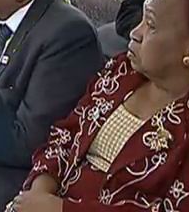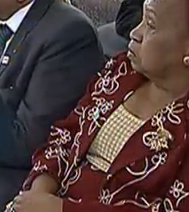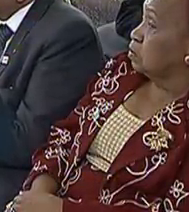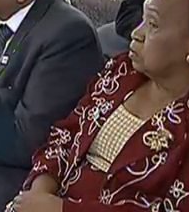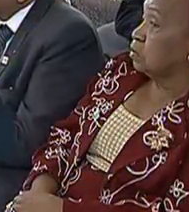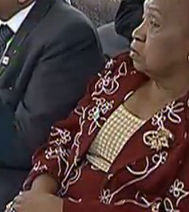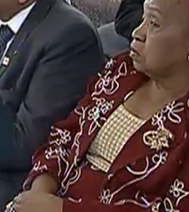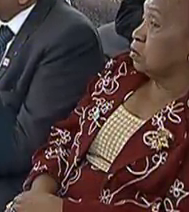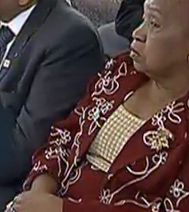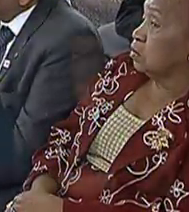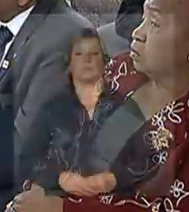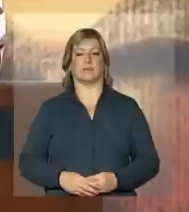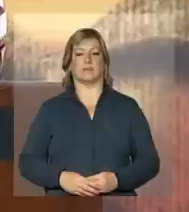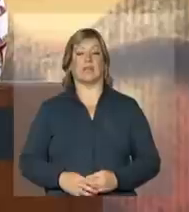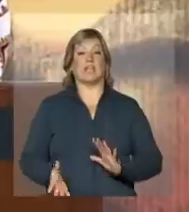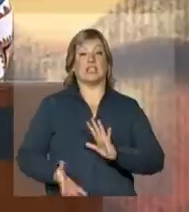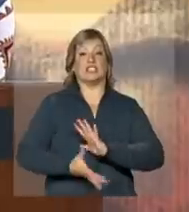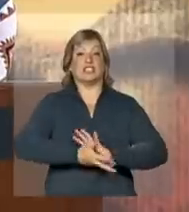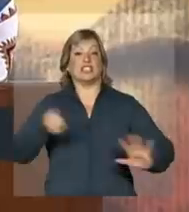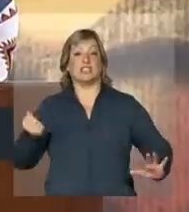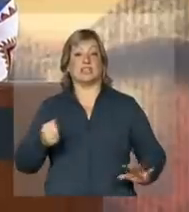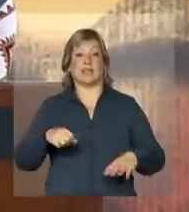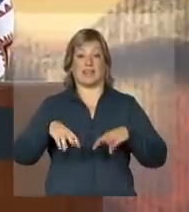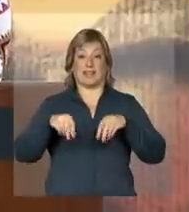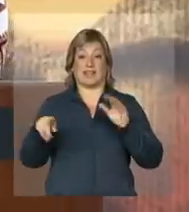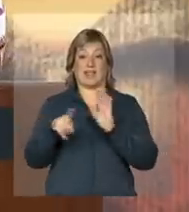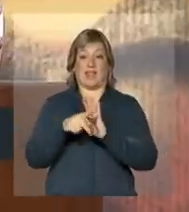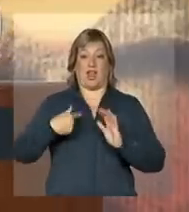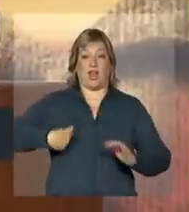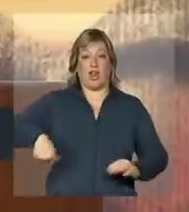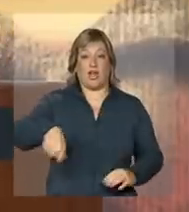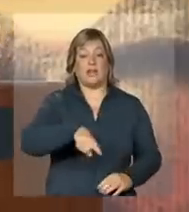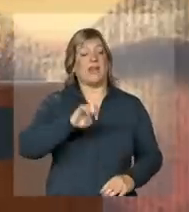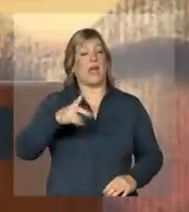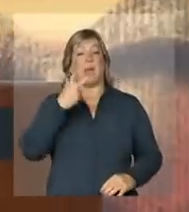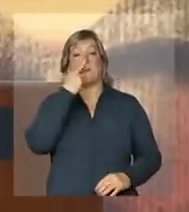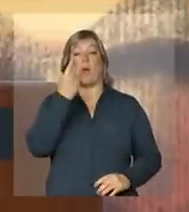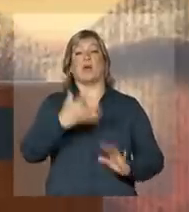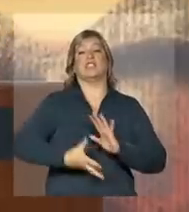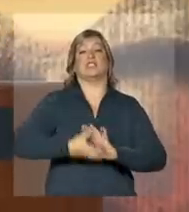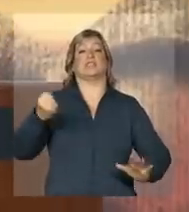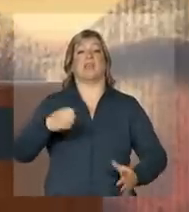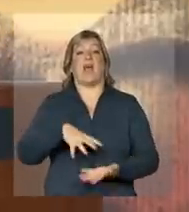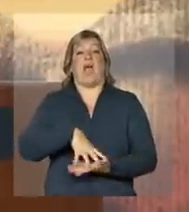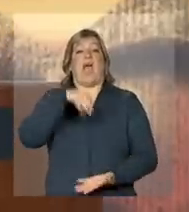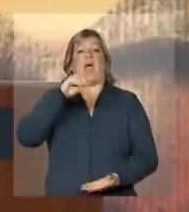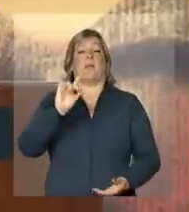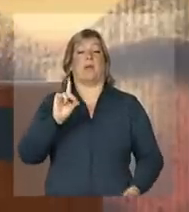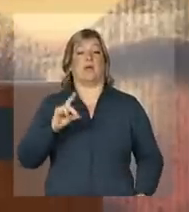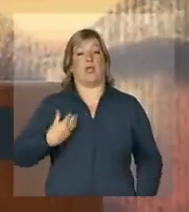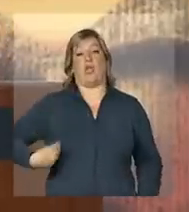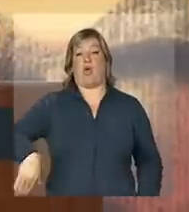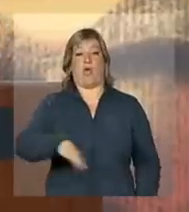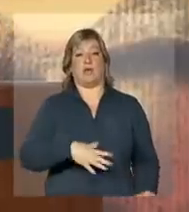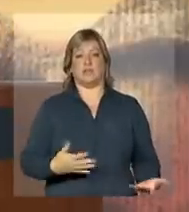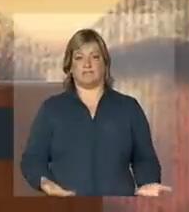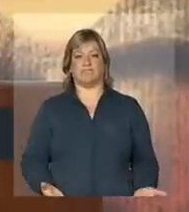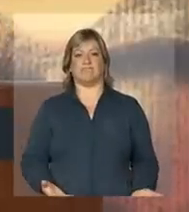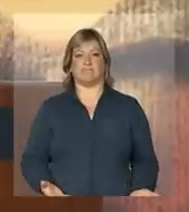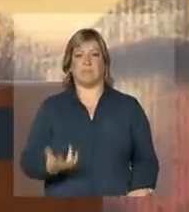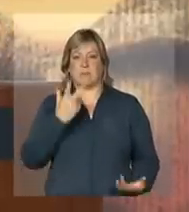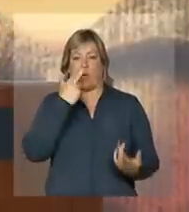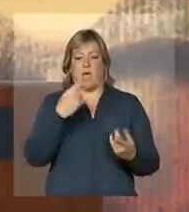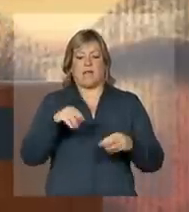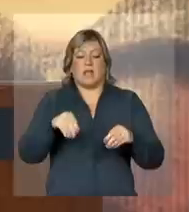tirar terra de nós é tirar a alma da gente então devido